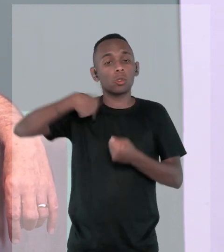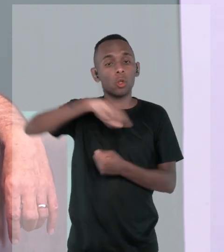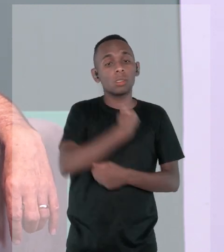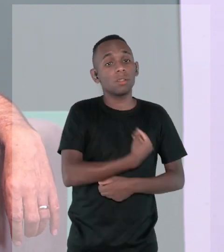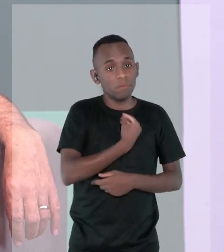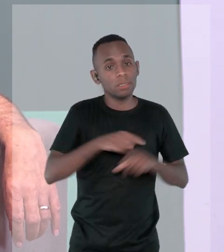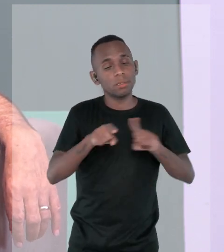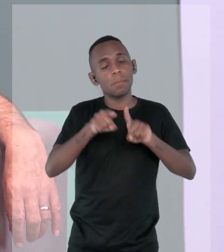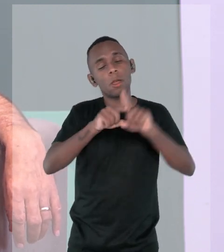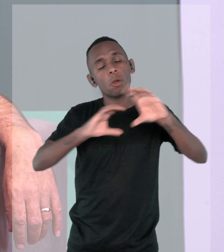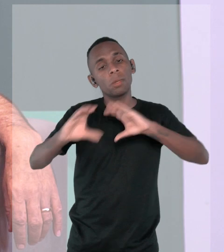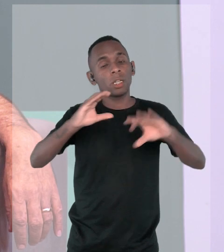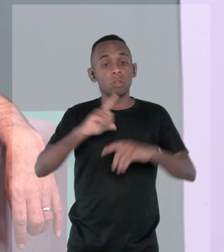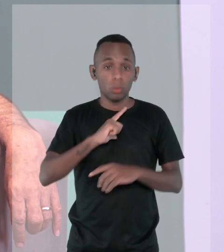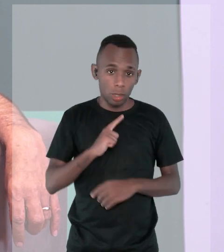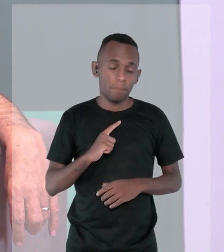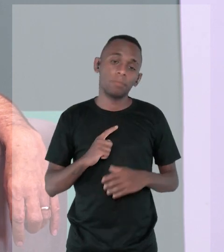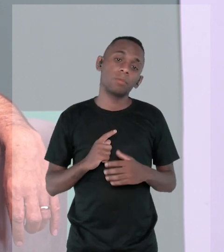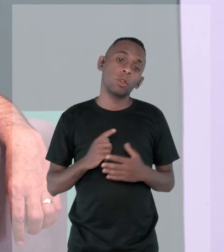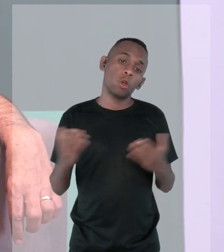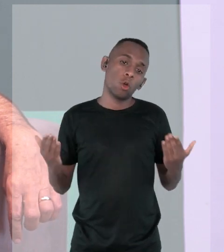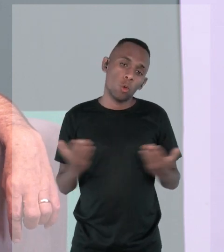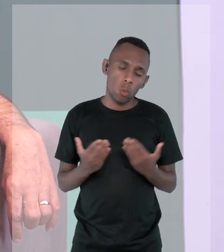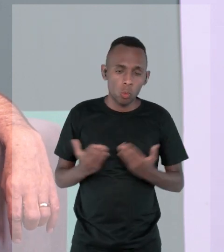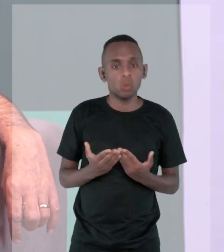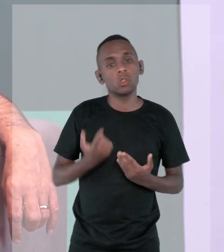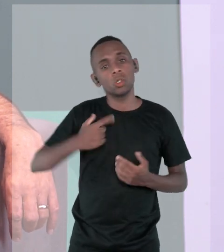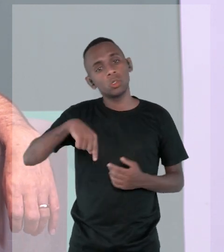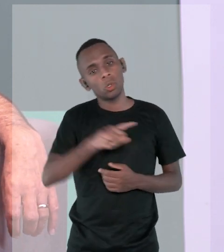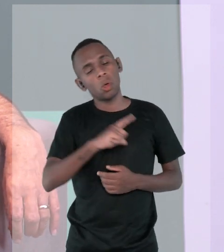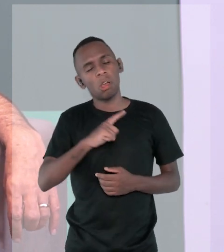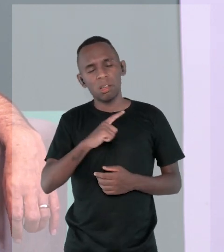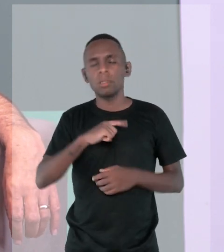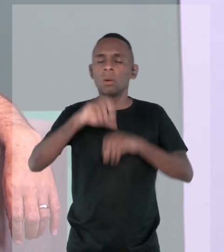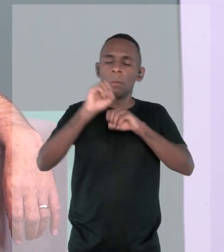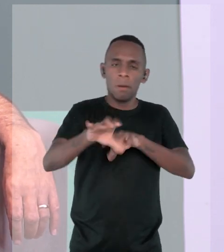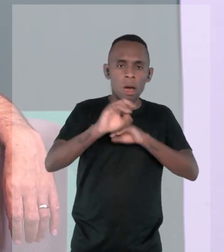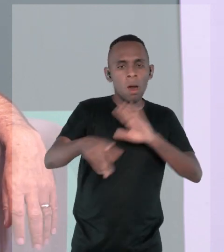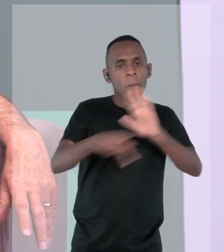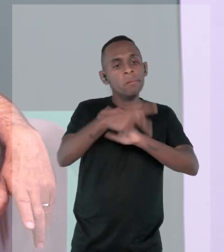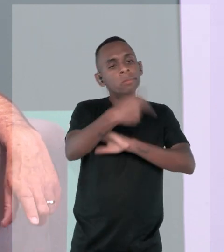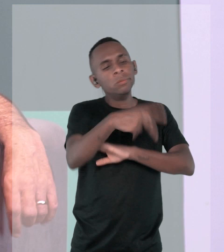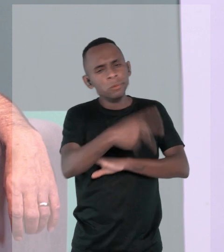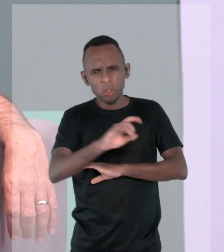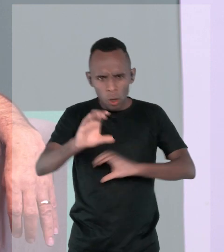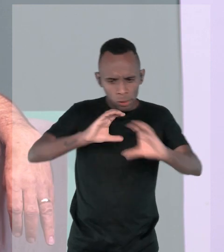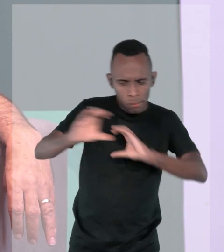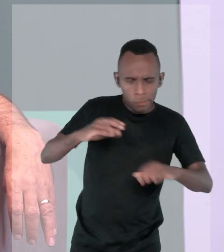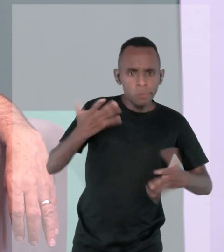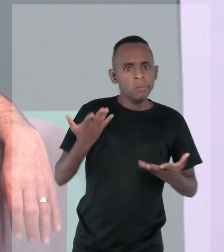a comunicação se dá. Eu acho que hoje a gente vai ter uma aula aqui do Rafael não só sobre